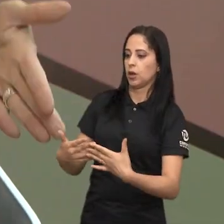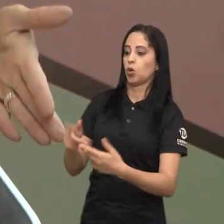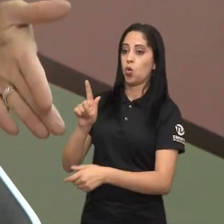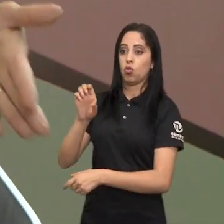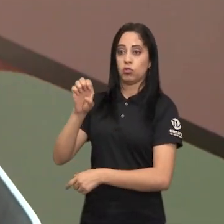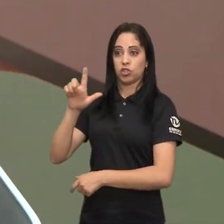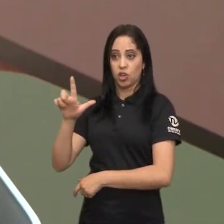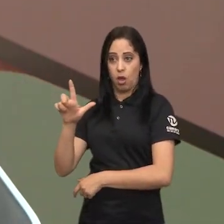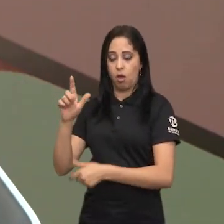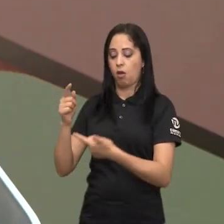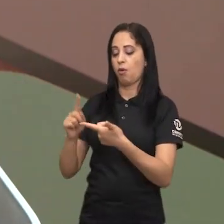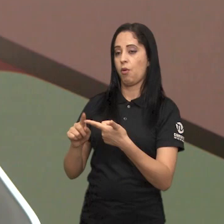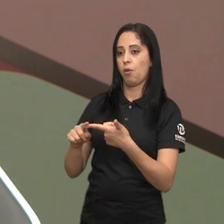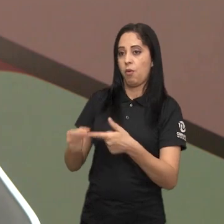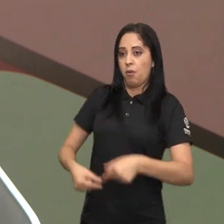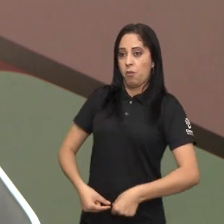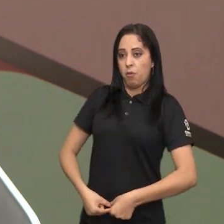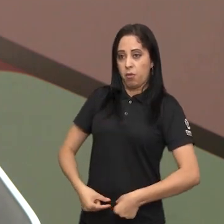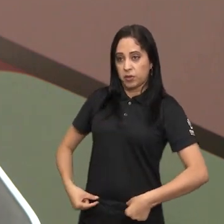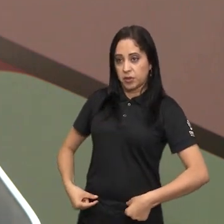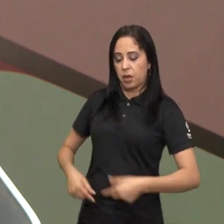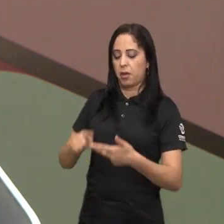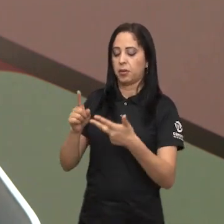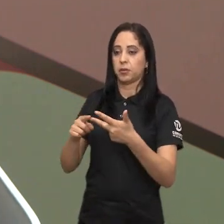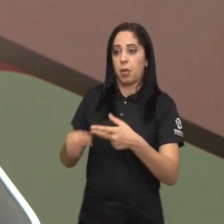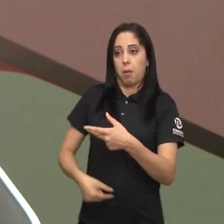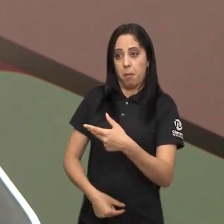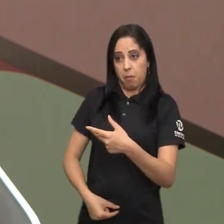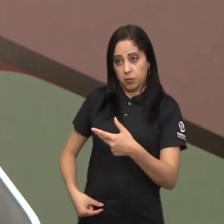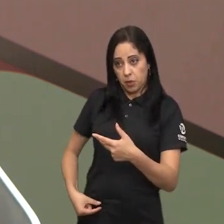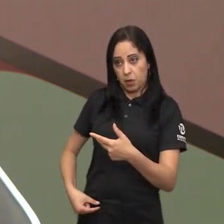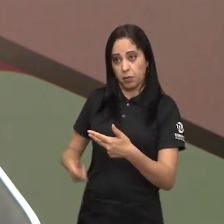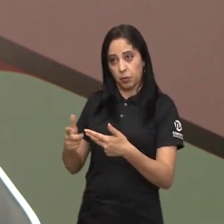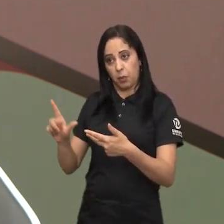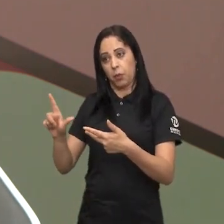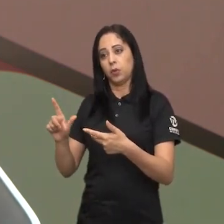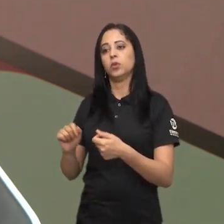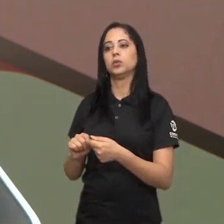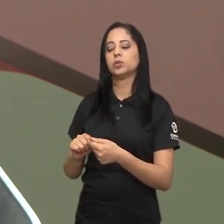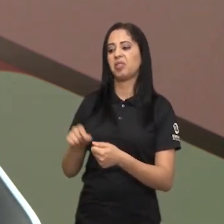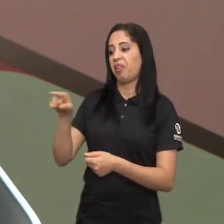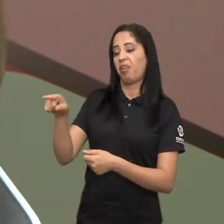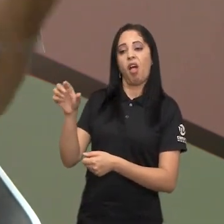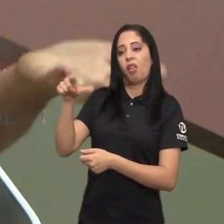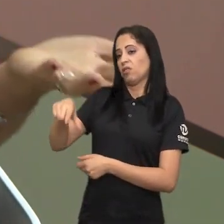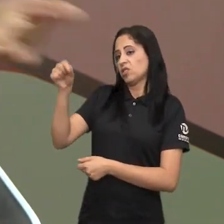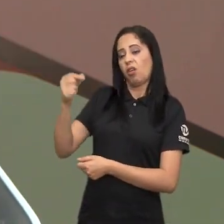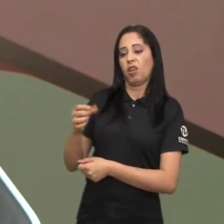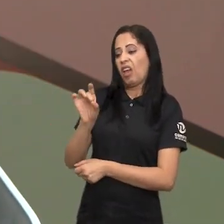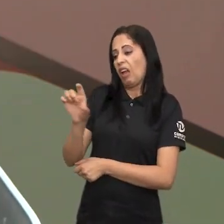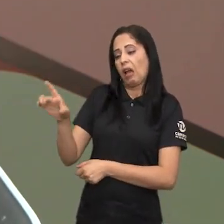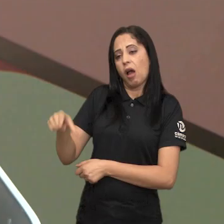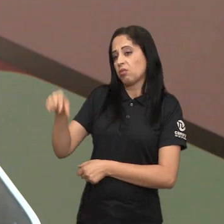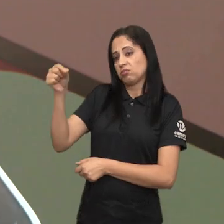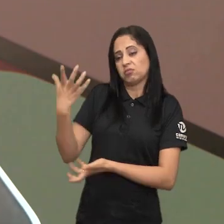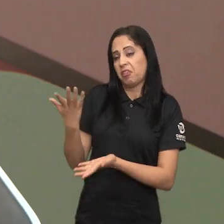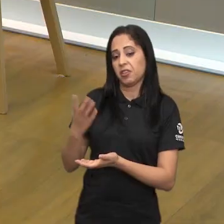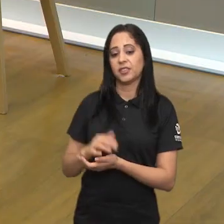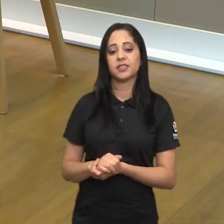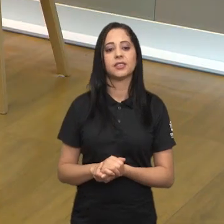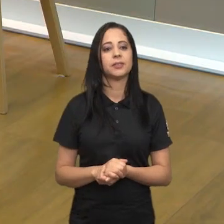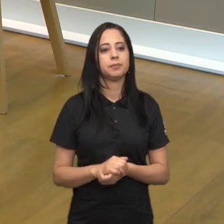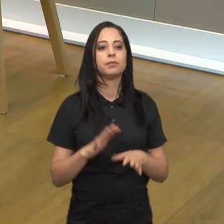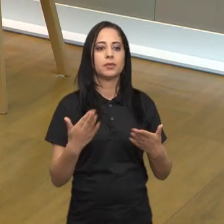em gel, usar implante absorvível, implante não absorvível. Sim. Né? E a opção é de cada pessoa.